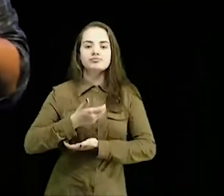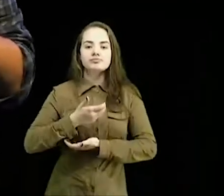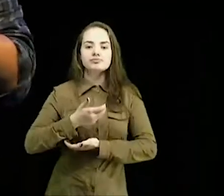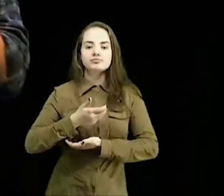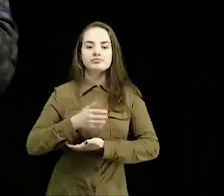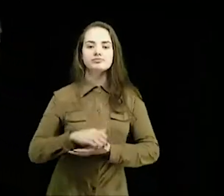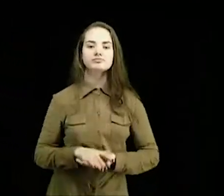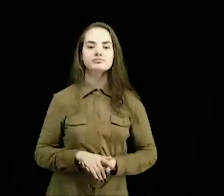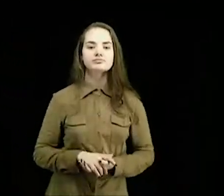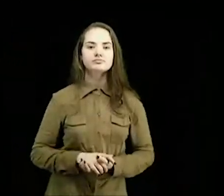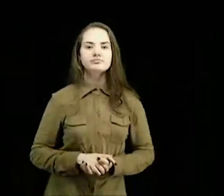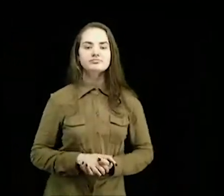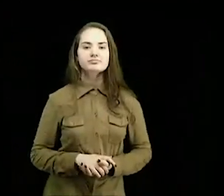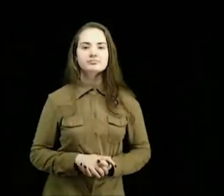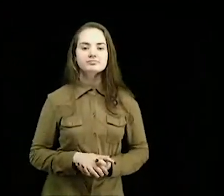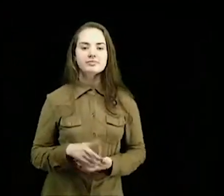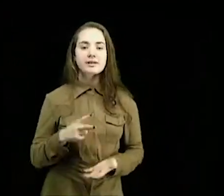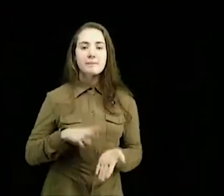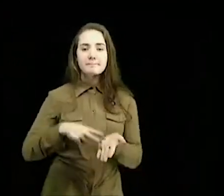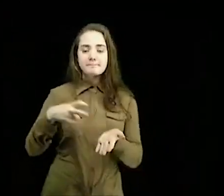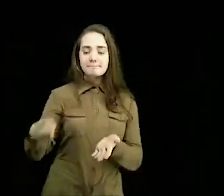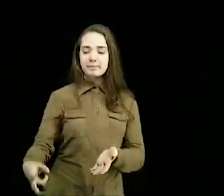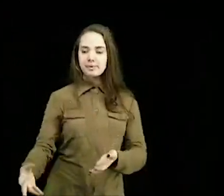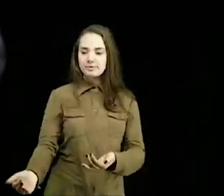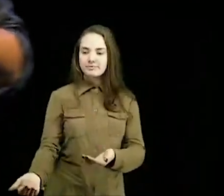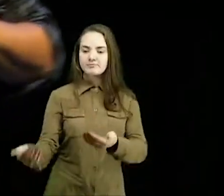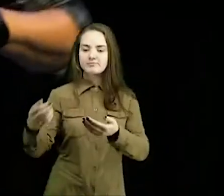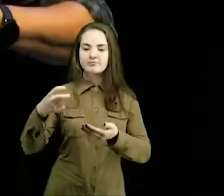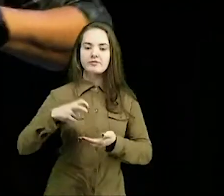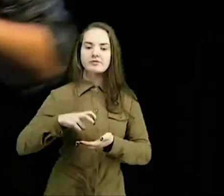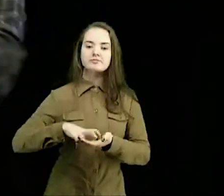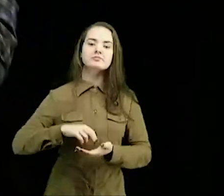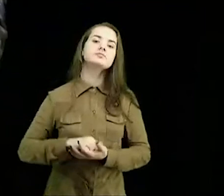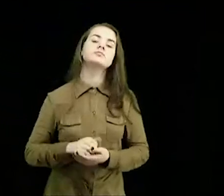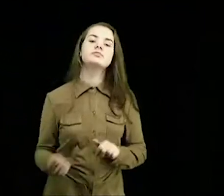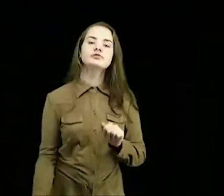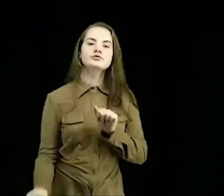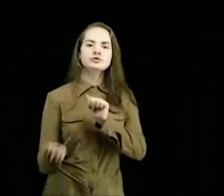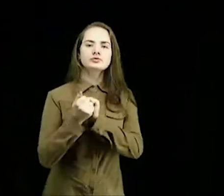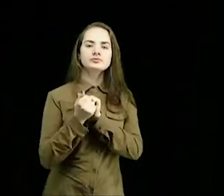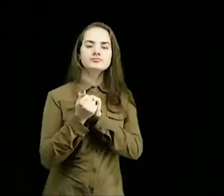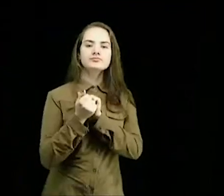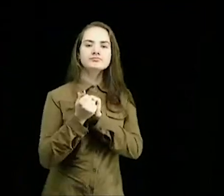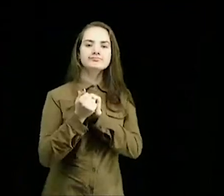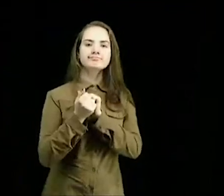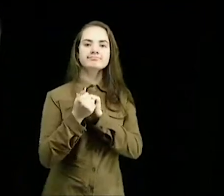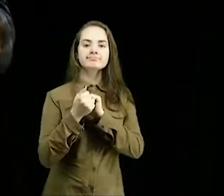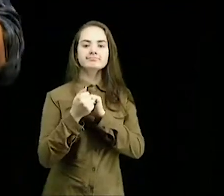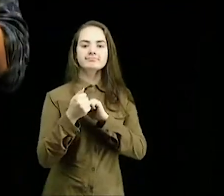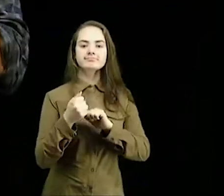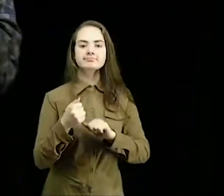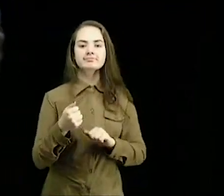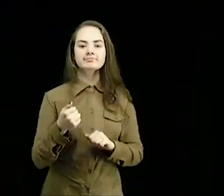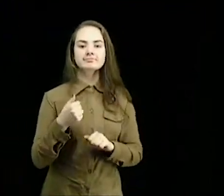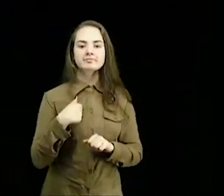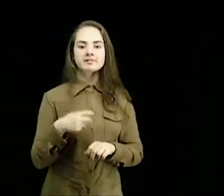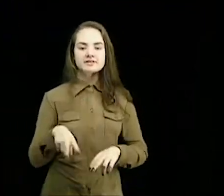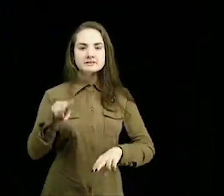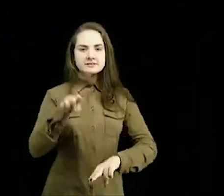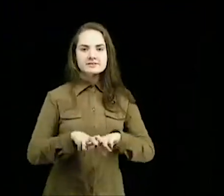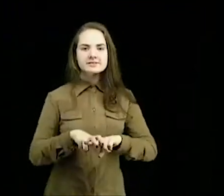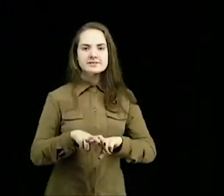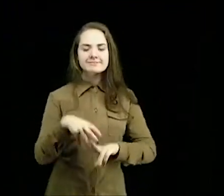um jeito. E ele pula em mim, ele pula em mim, ele junta em mim. E eu tomo, sento no banco,